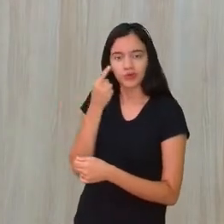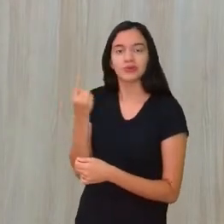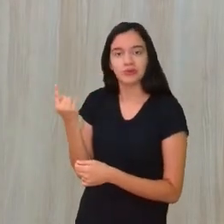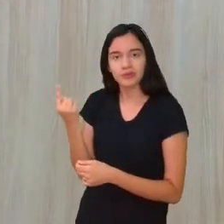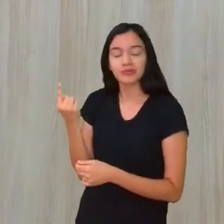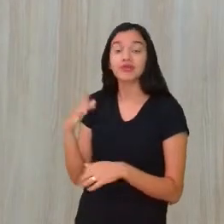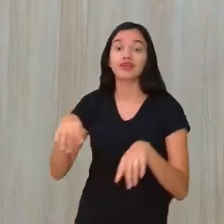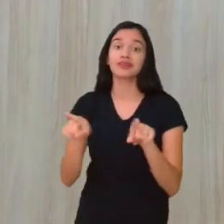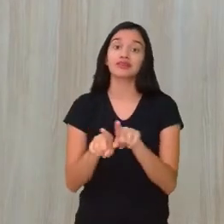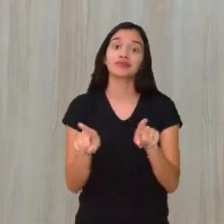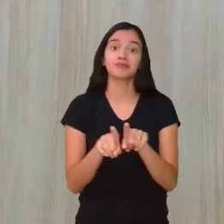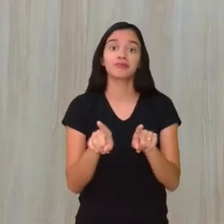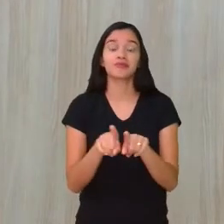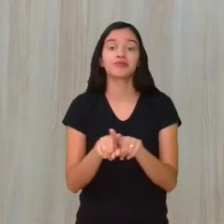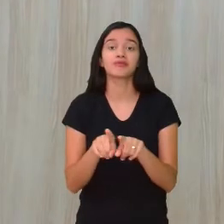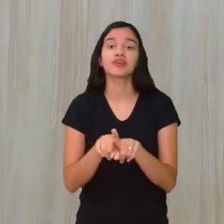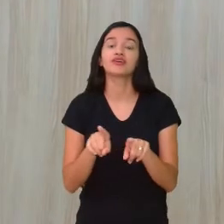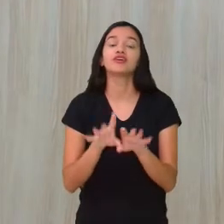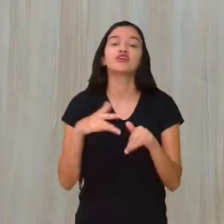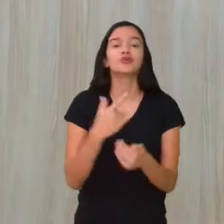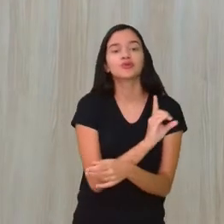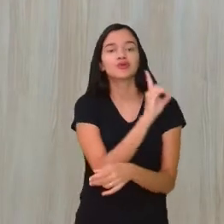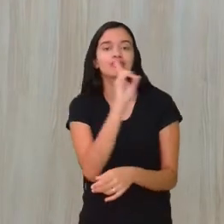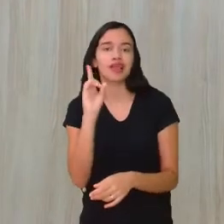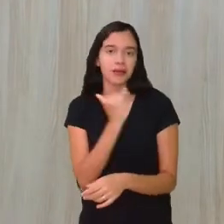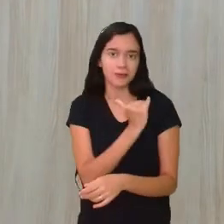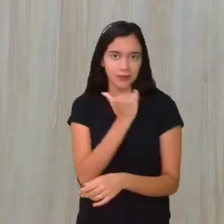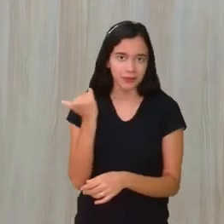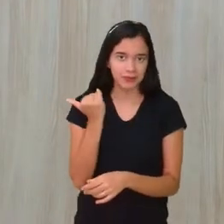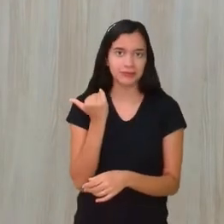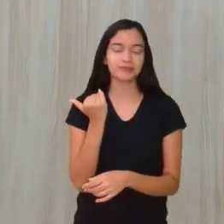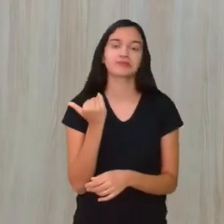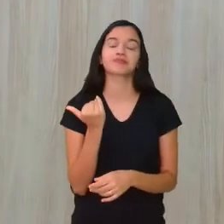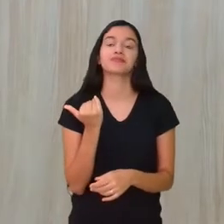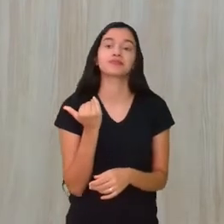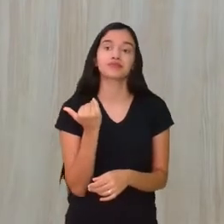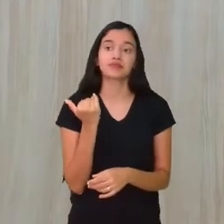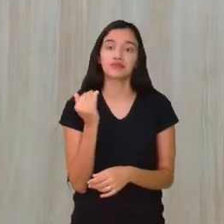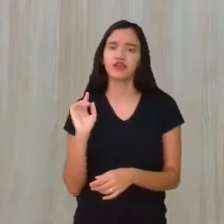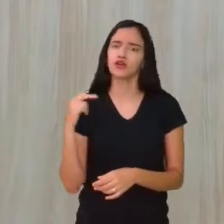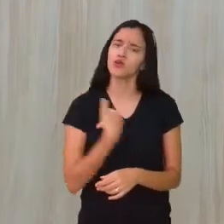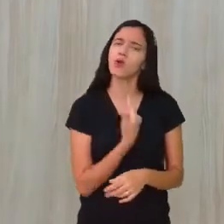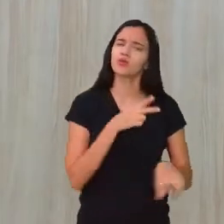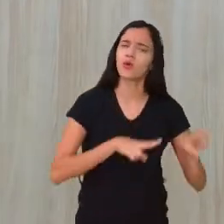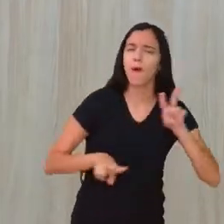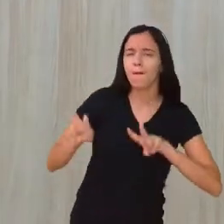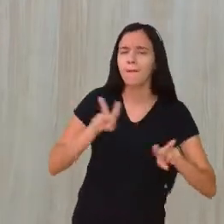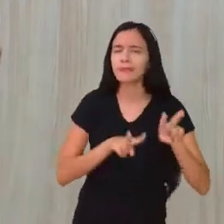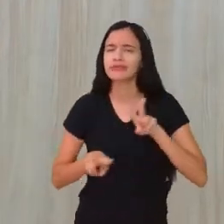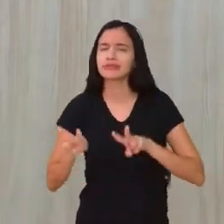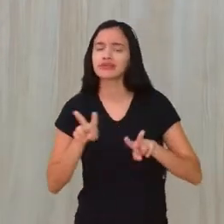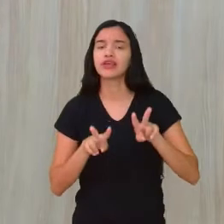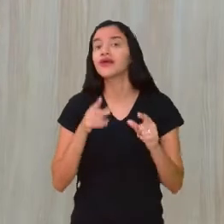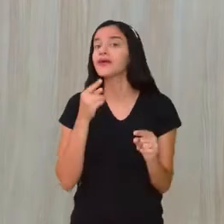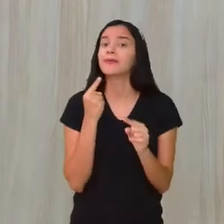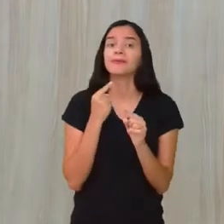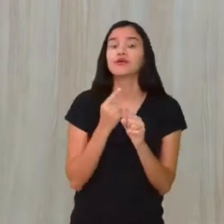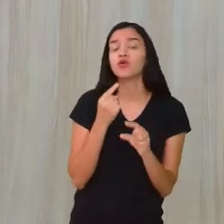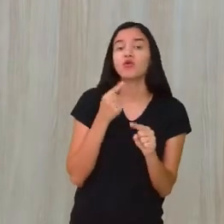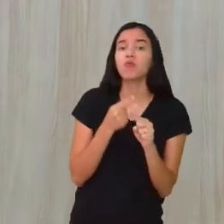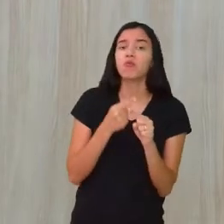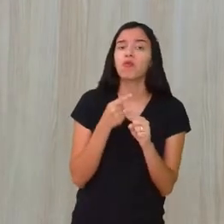alguns momentos elas vão se assemelhando, né, à ideia desses templos, né, porque essas pirâmides eram templos,